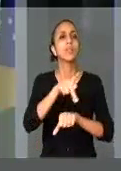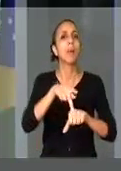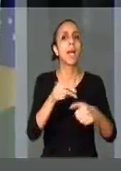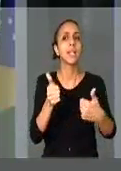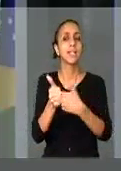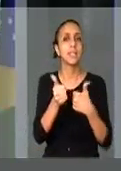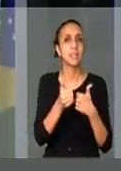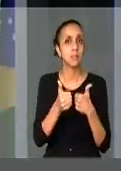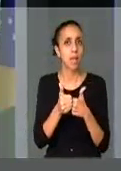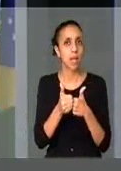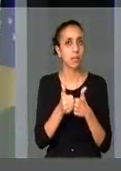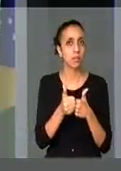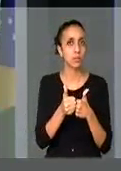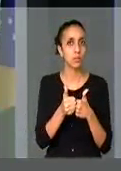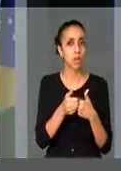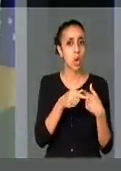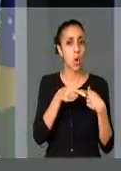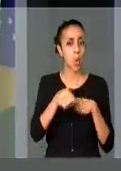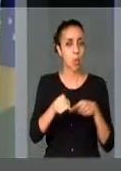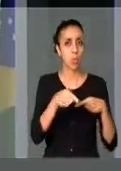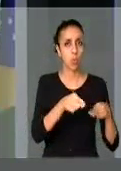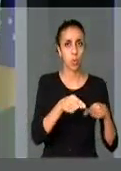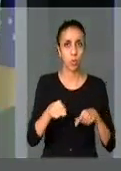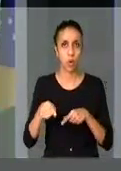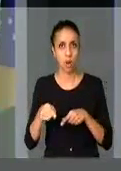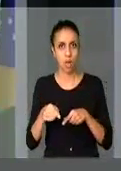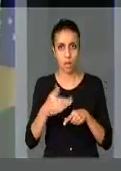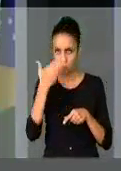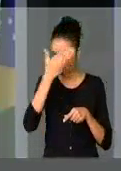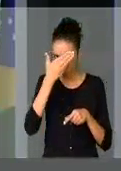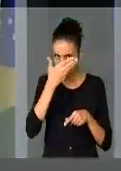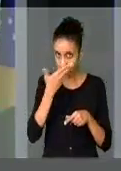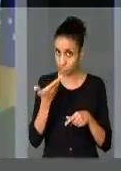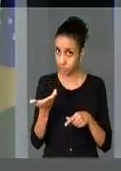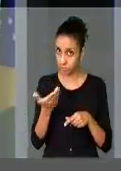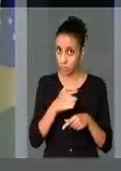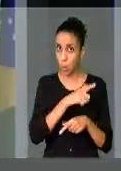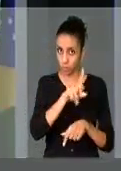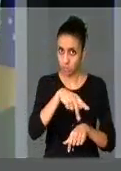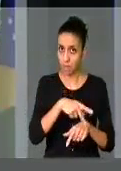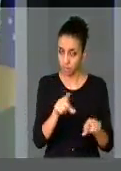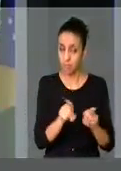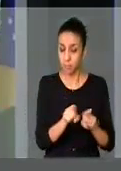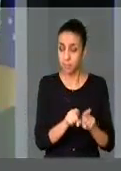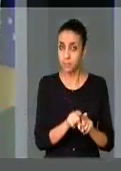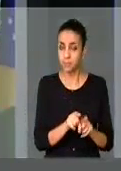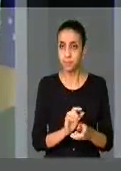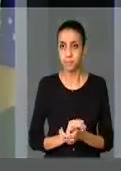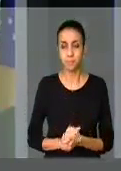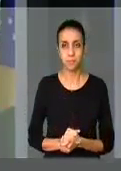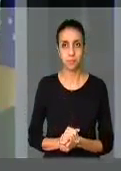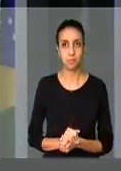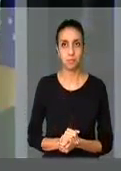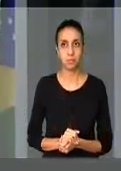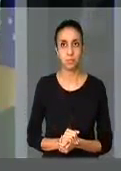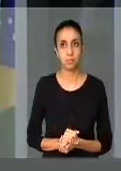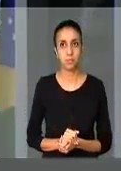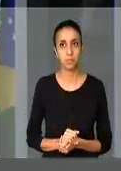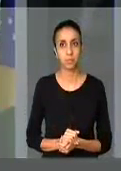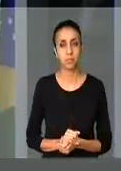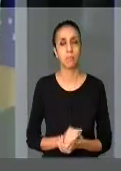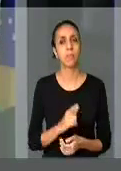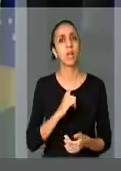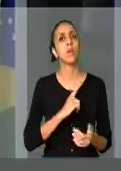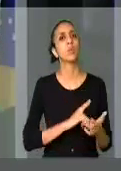contra o próprio povo. É ainda mais desapontador quando uma recente resolução de um